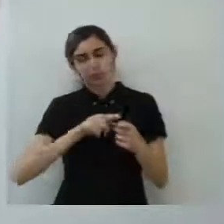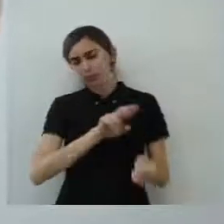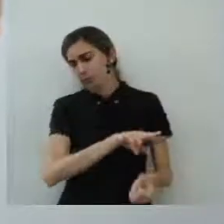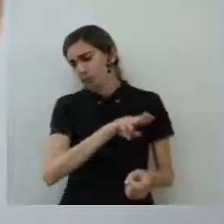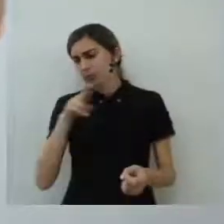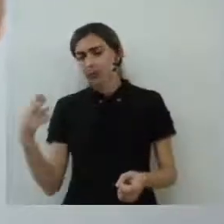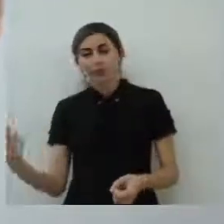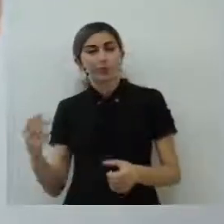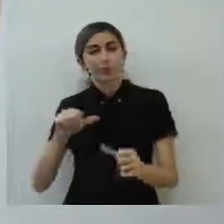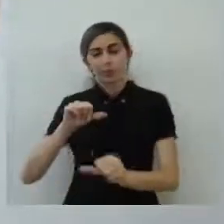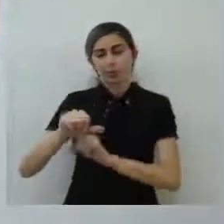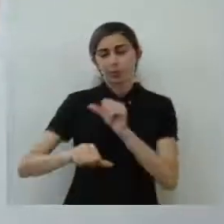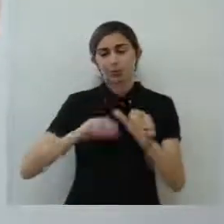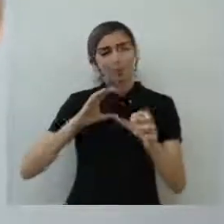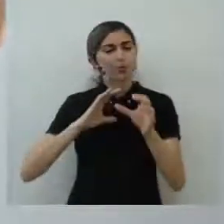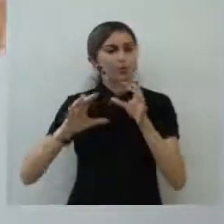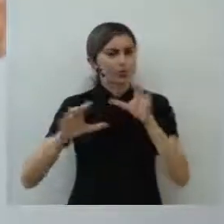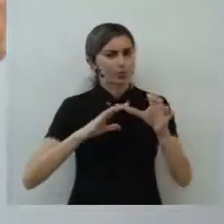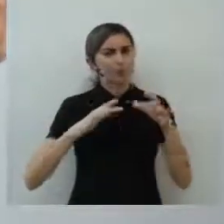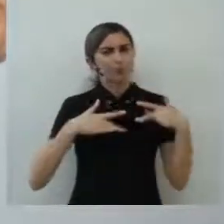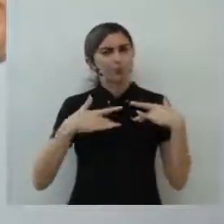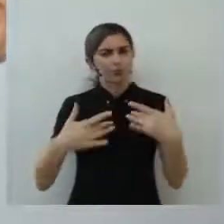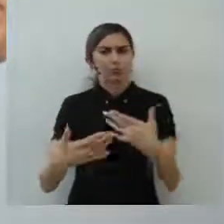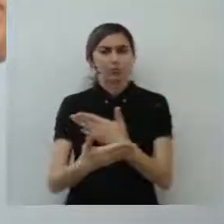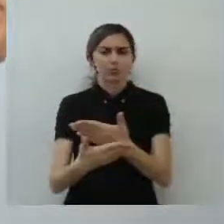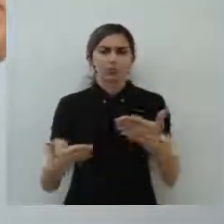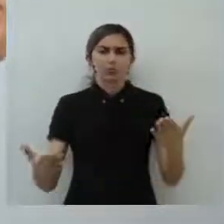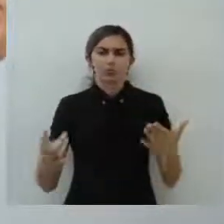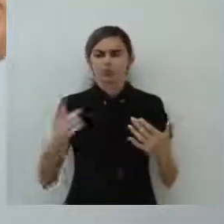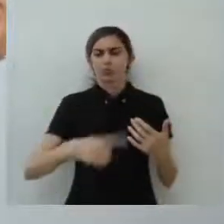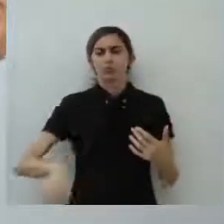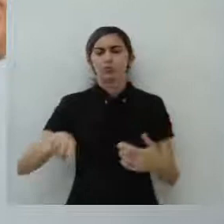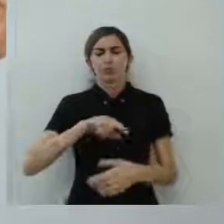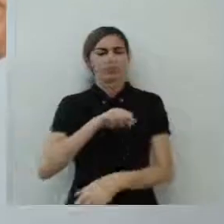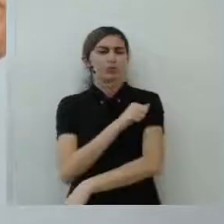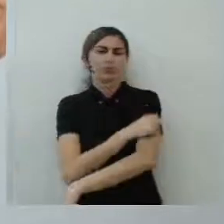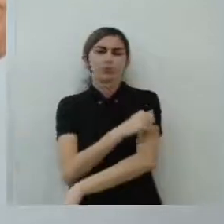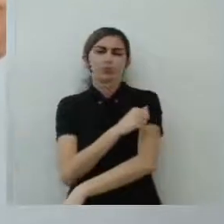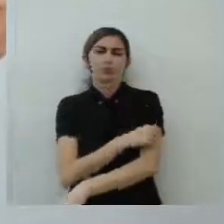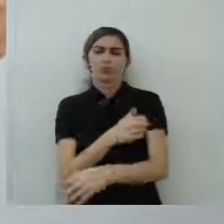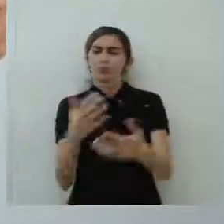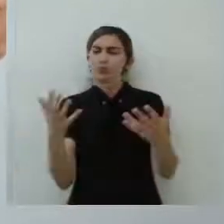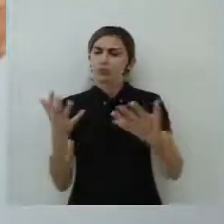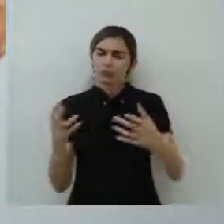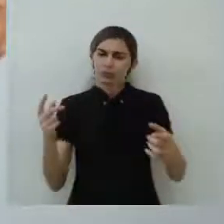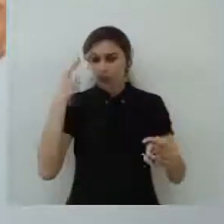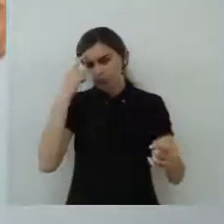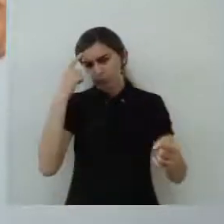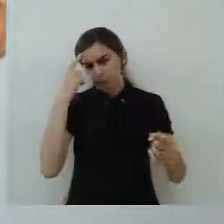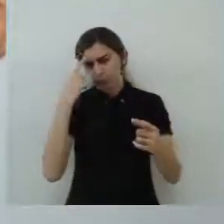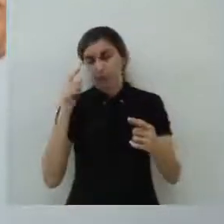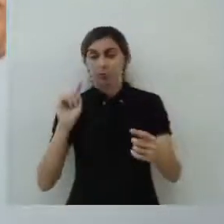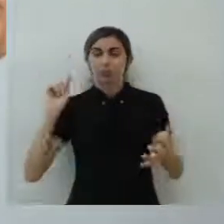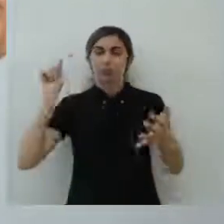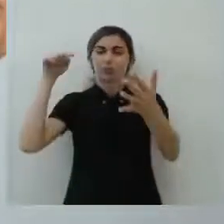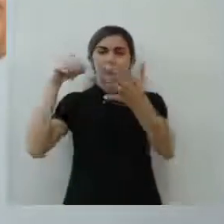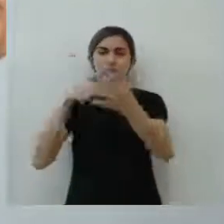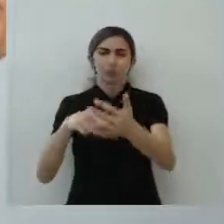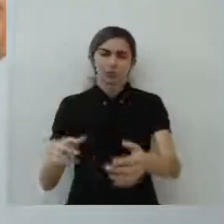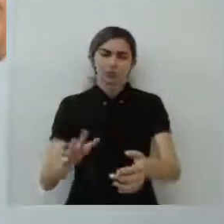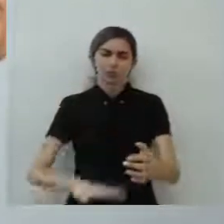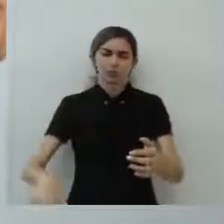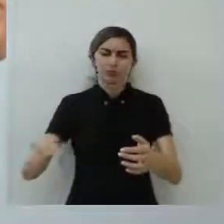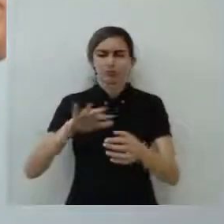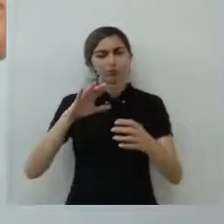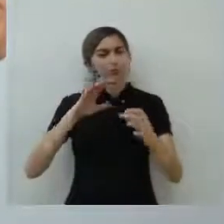para a comunicação. E também dedico a todos os nossos estudantes que querem, que pensam, que almejam a ingressar na área